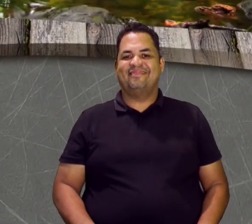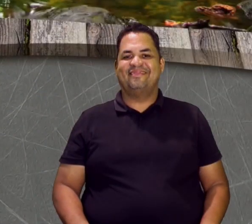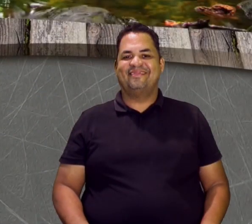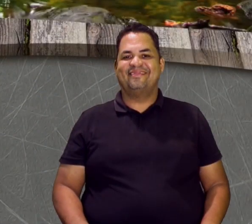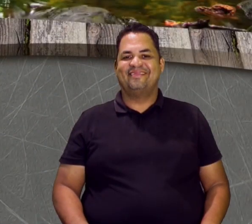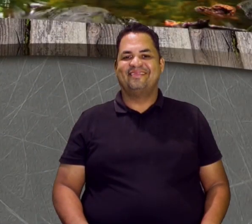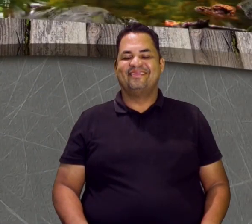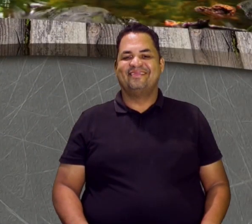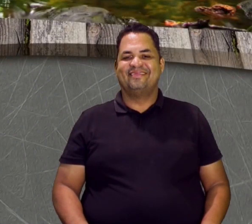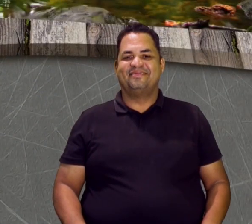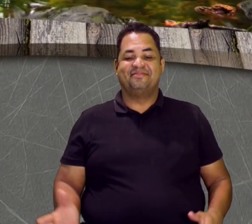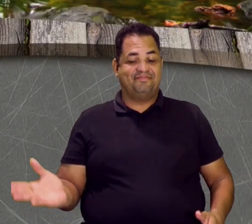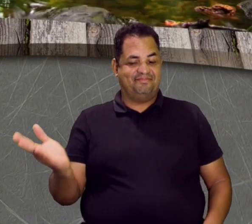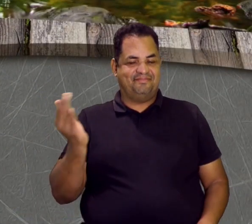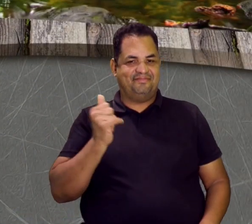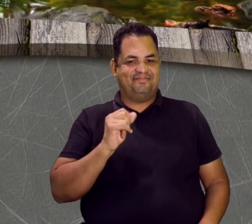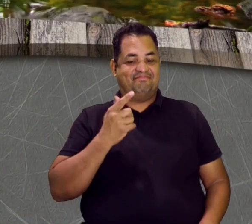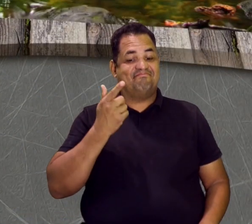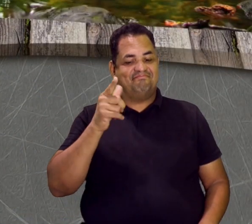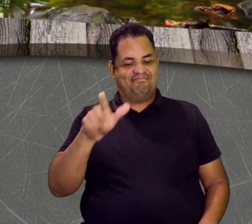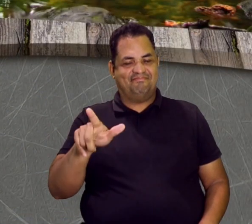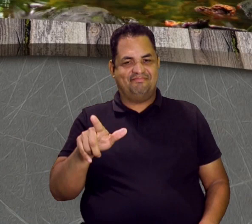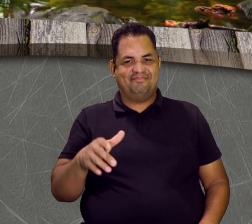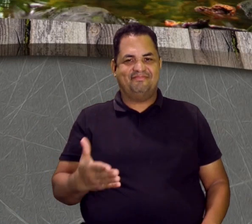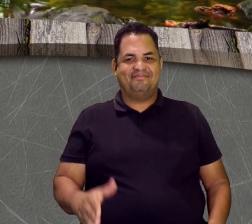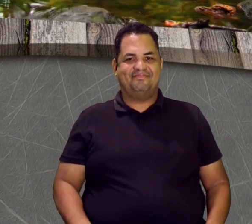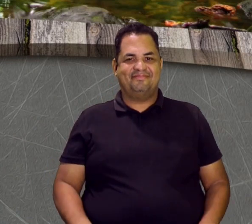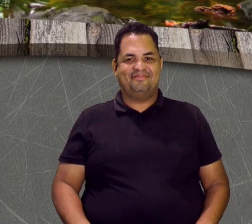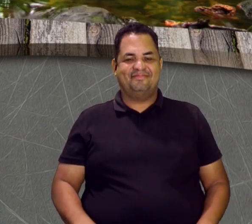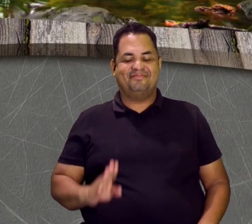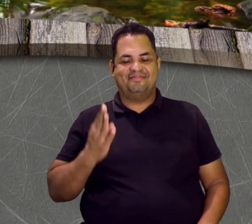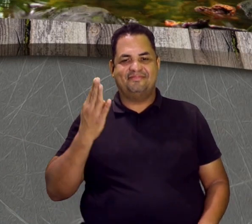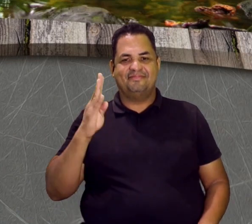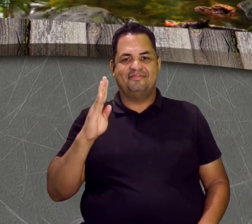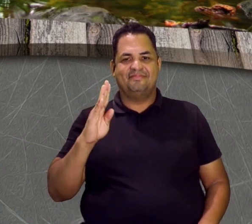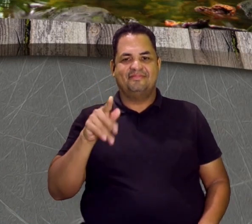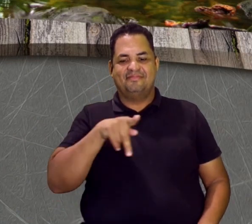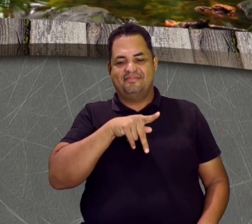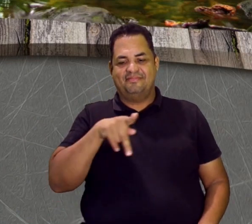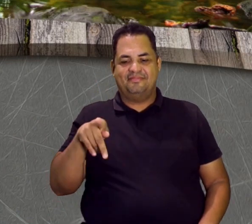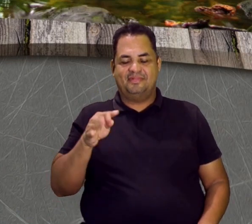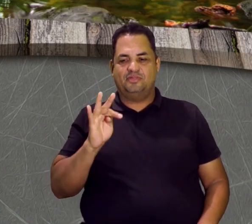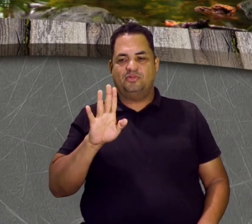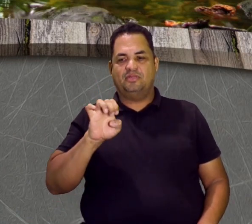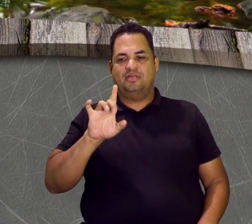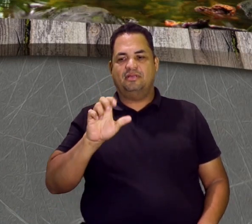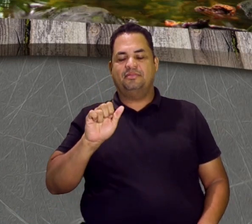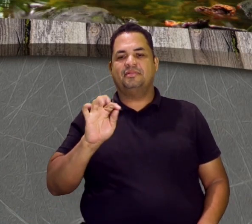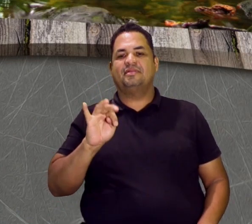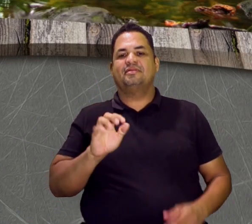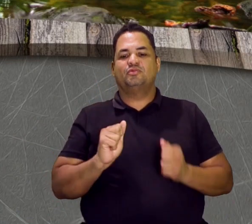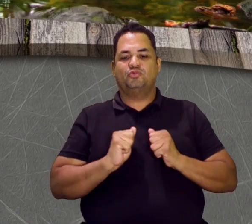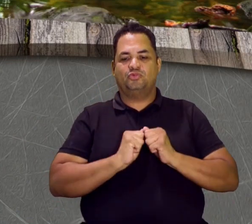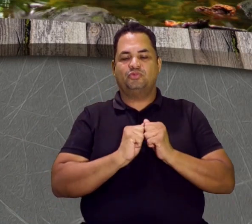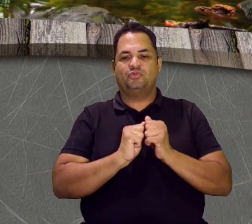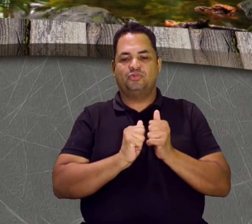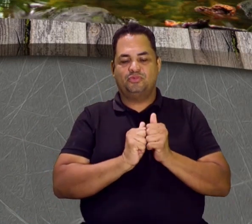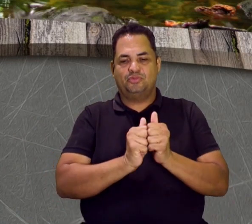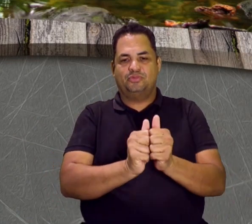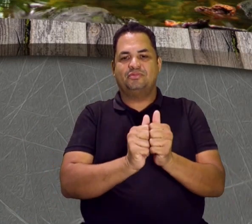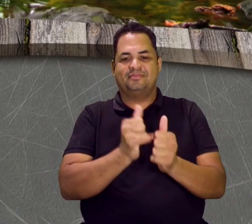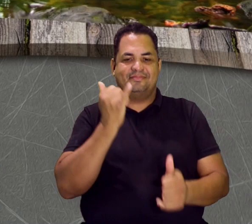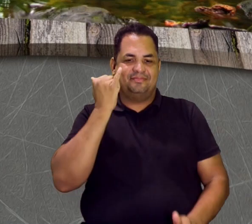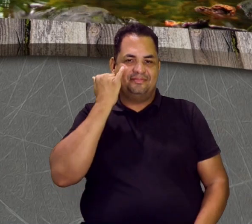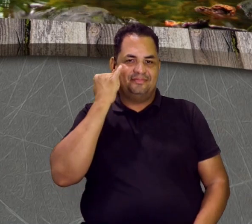Ei, Laia, vamos nós aqui de novo, Biologia, professora Tabita, junto com o nosso